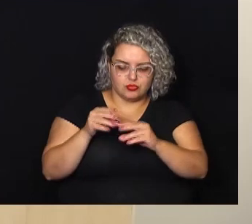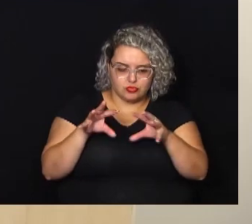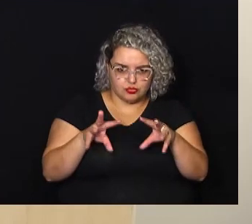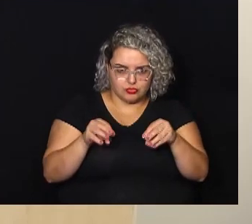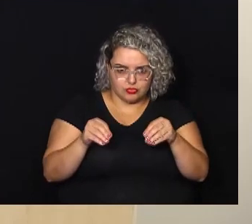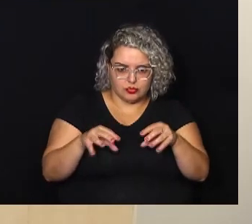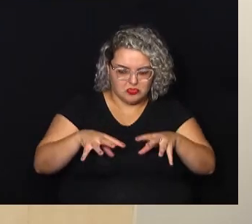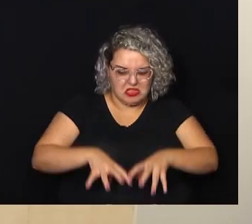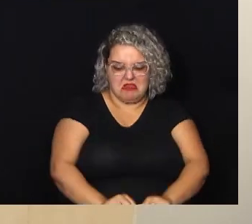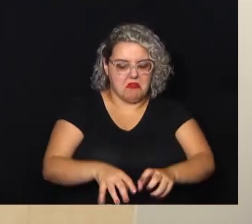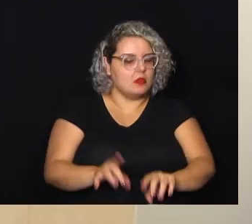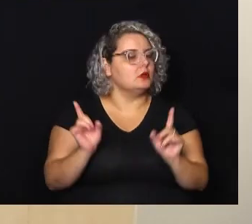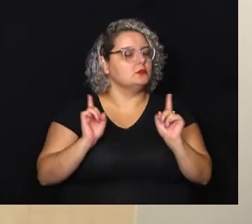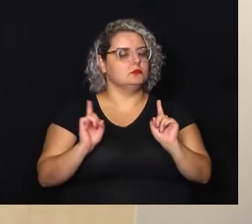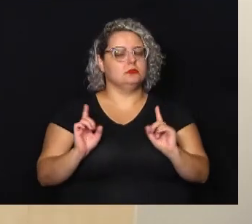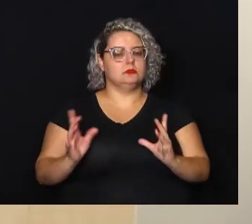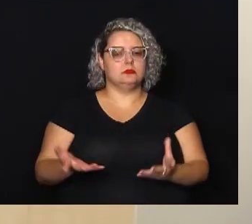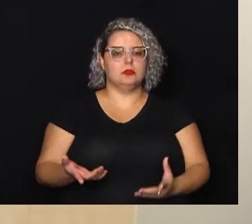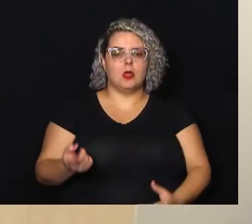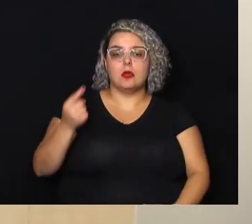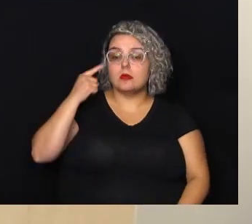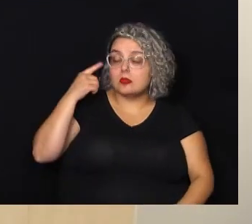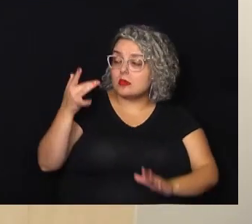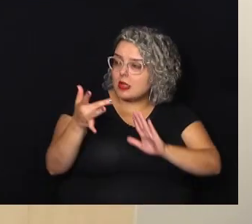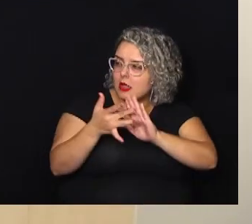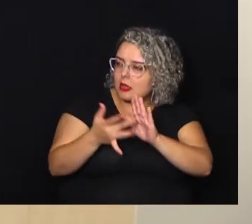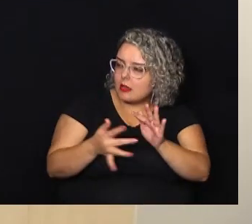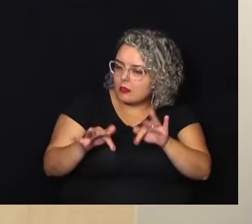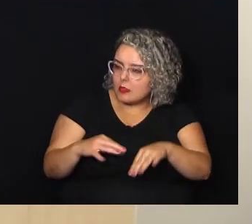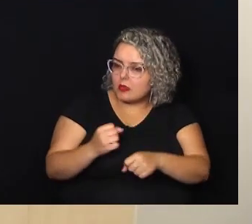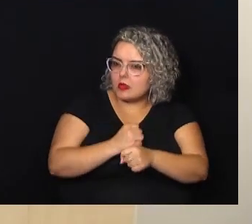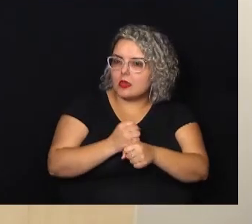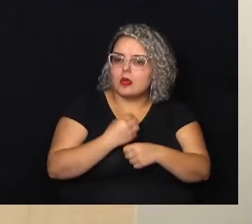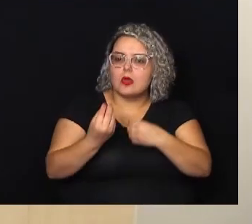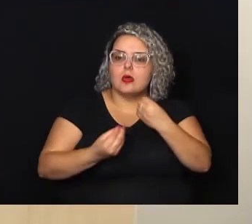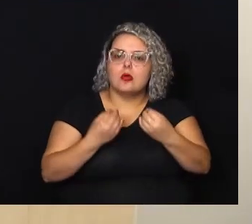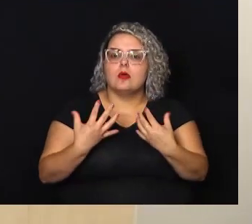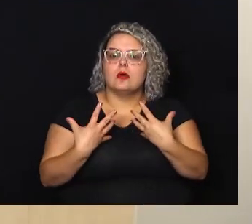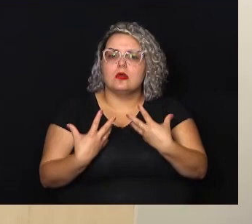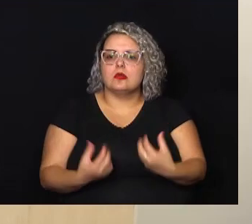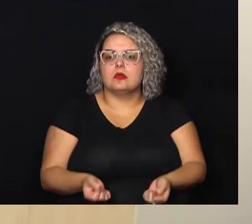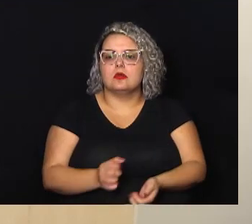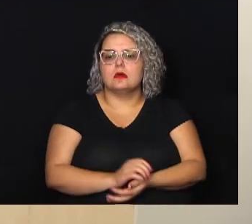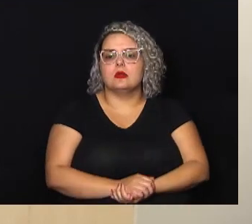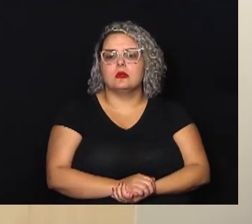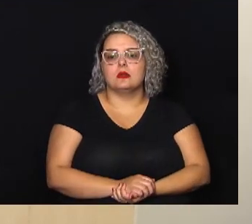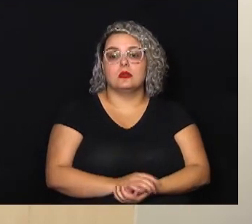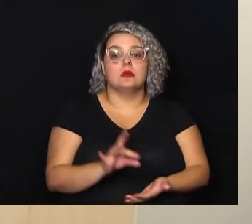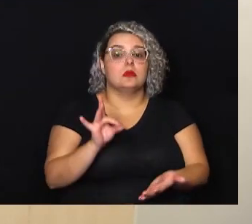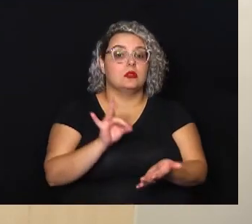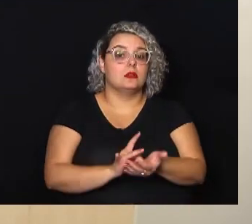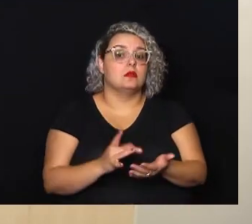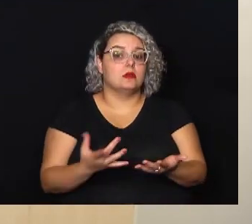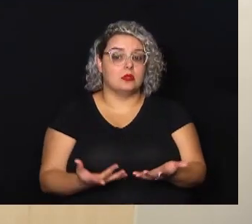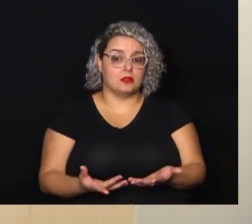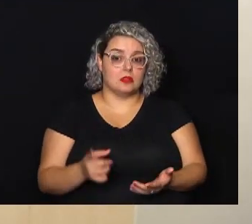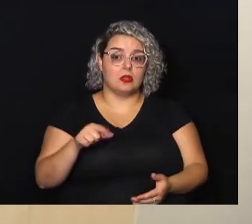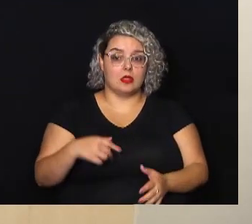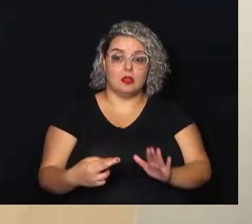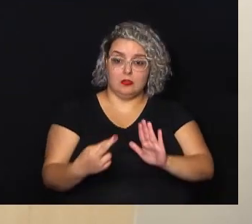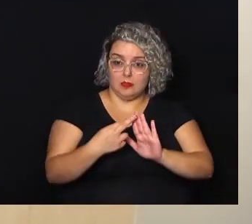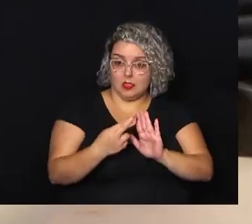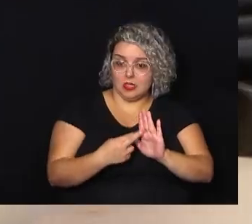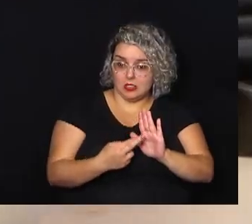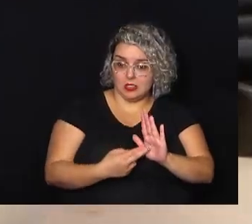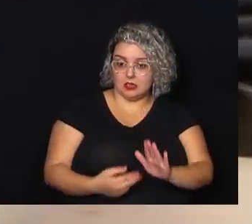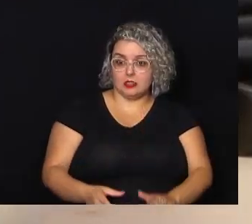Você falou que pensou nessa receita mais pro fim do ano. Como que foi a aceitação dela? Na verdade,